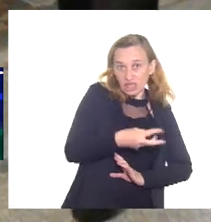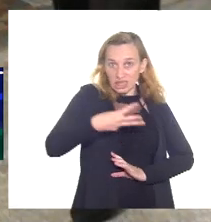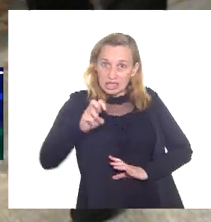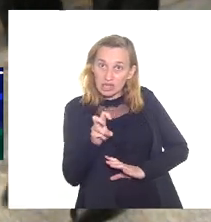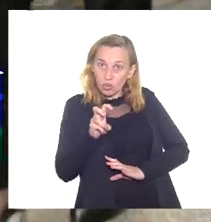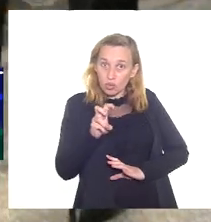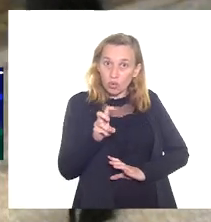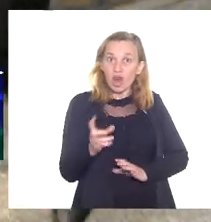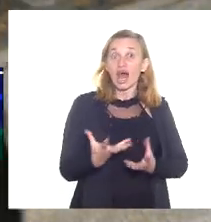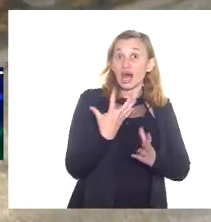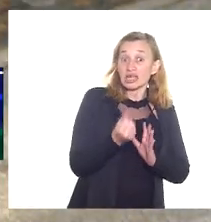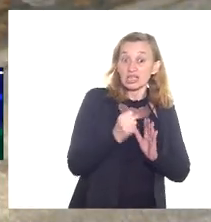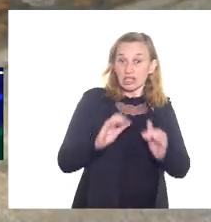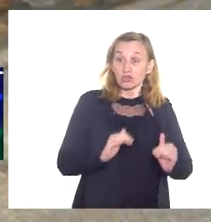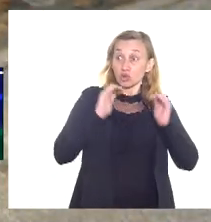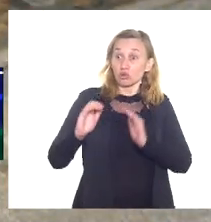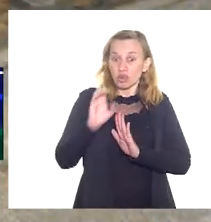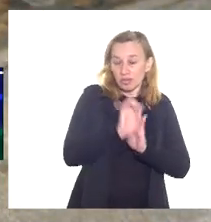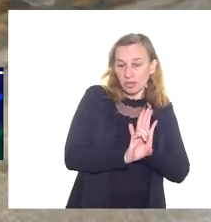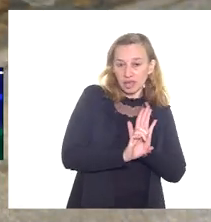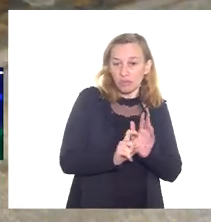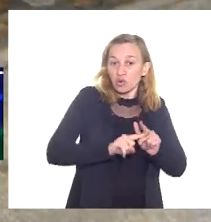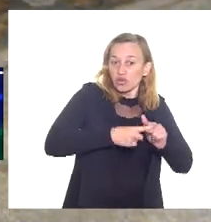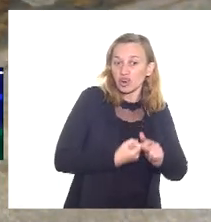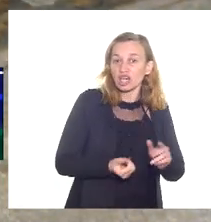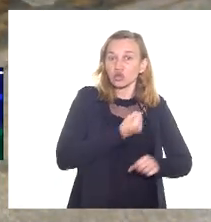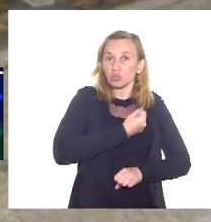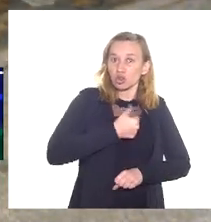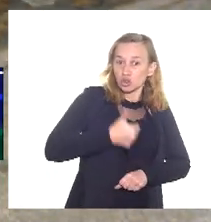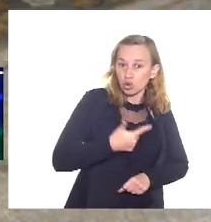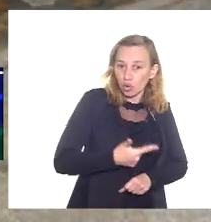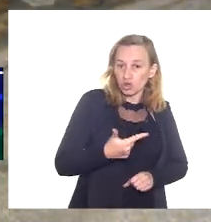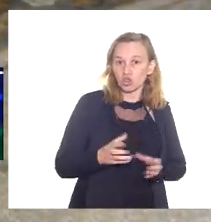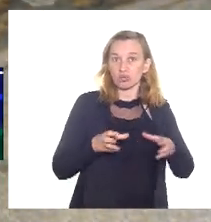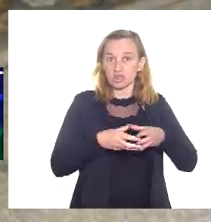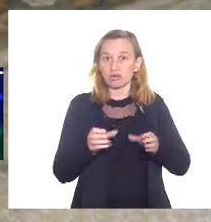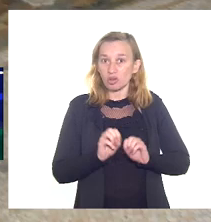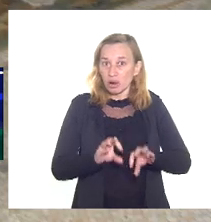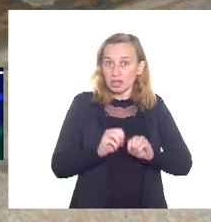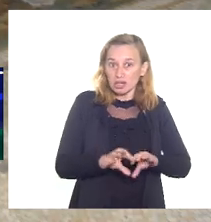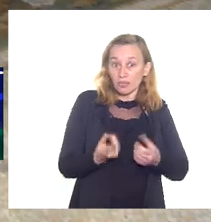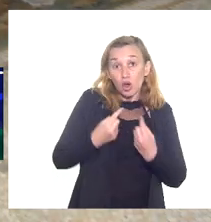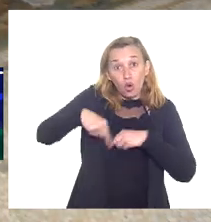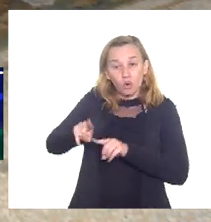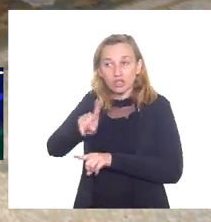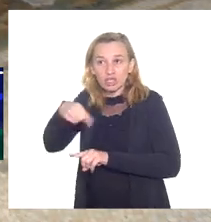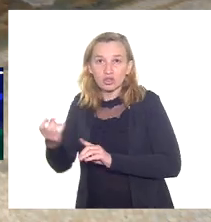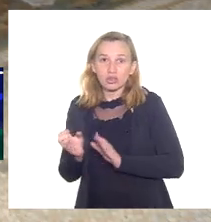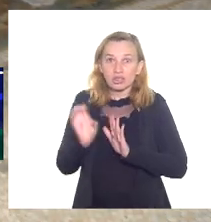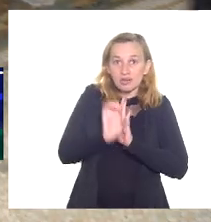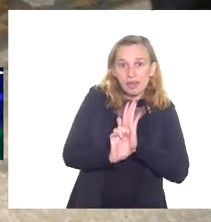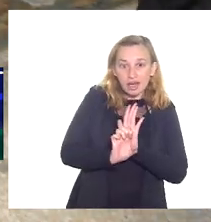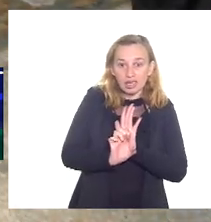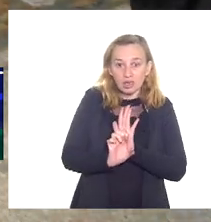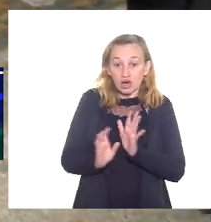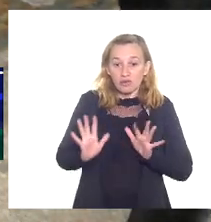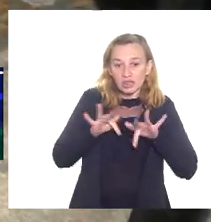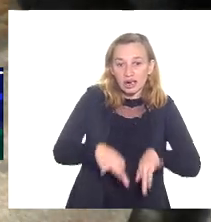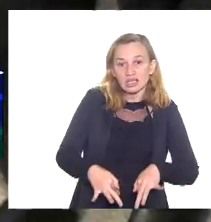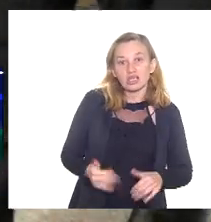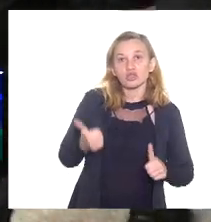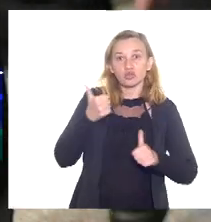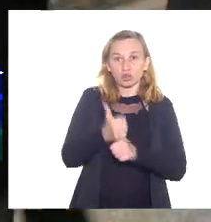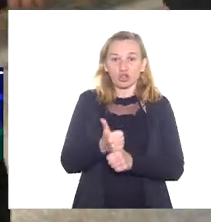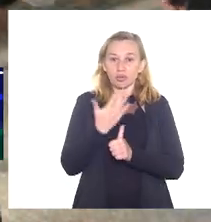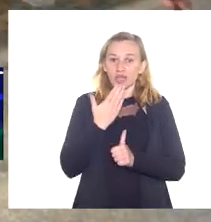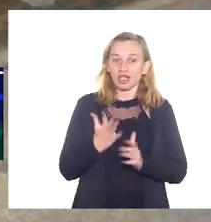35. Favorável com subemenda e emenda modificativa número 2 da Comissão de Educação. Contrária às demais emendas. Concluindo por